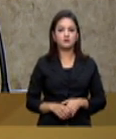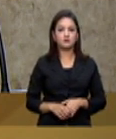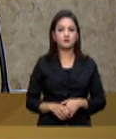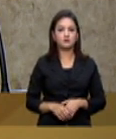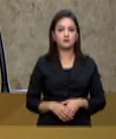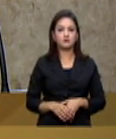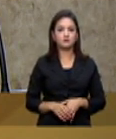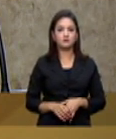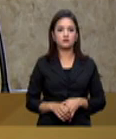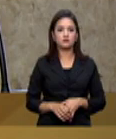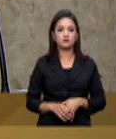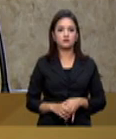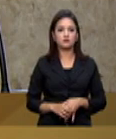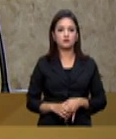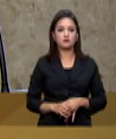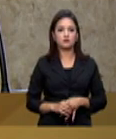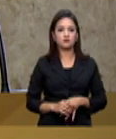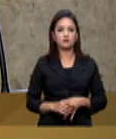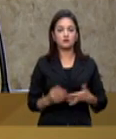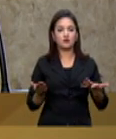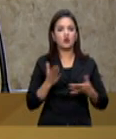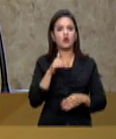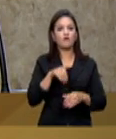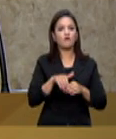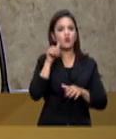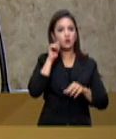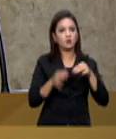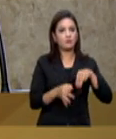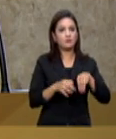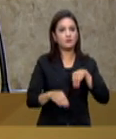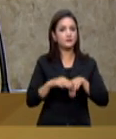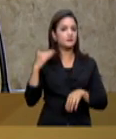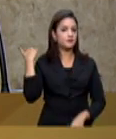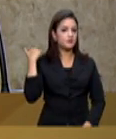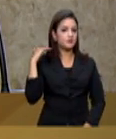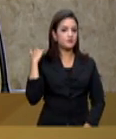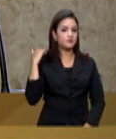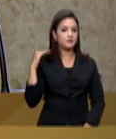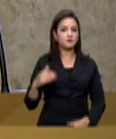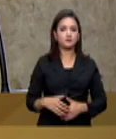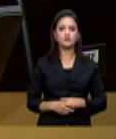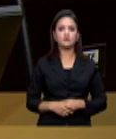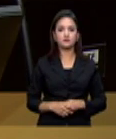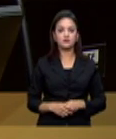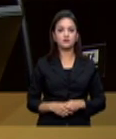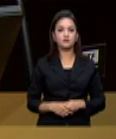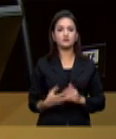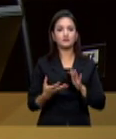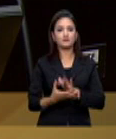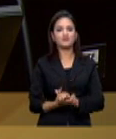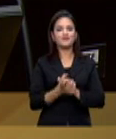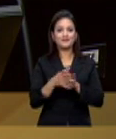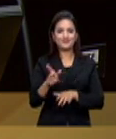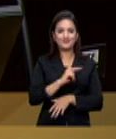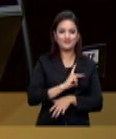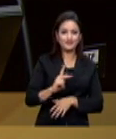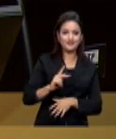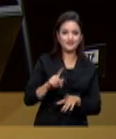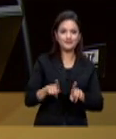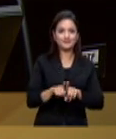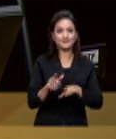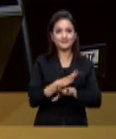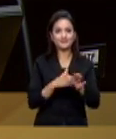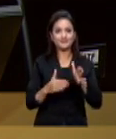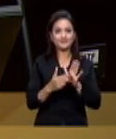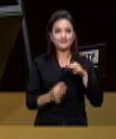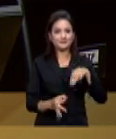Agora, como vota a Vossa Excelência, ministra Carmen Lúcia? Senhor presidente, senhores ministros, que cumprimento na pessoa do